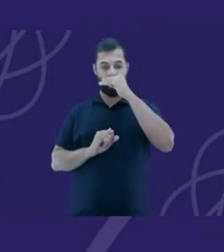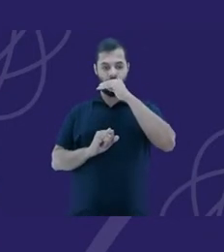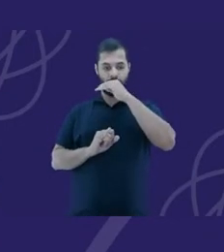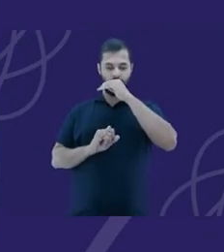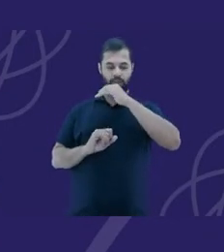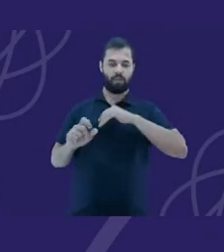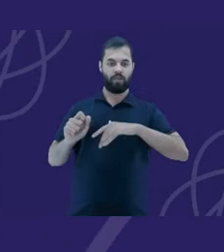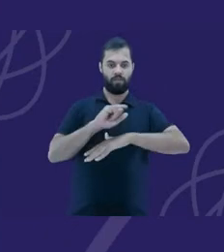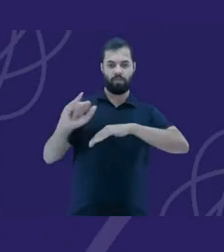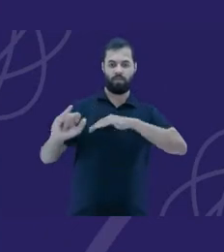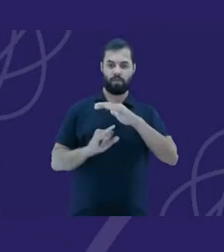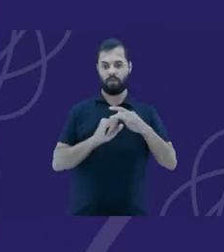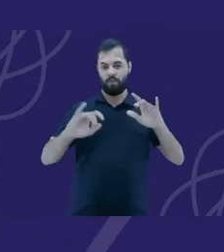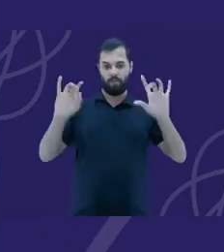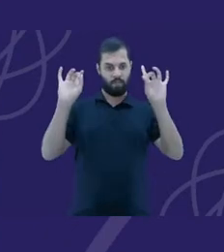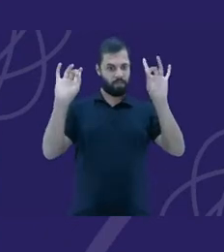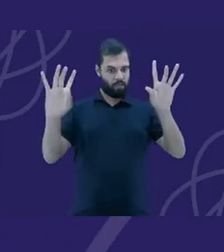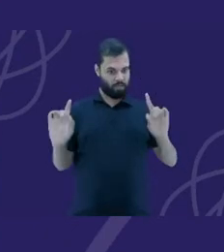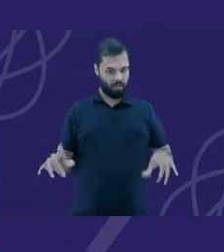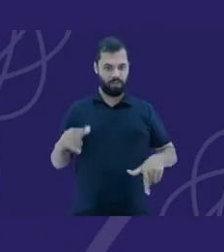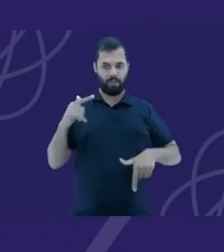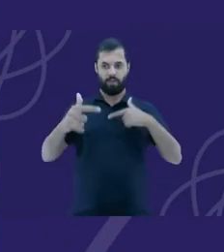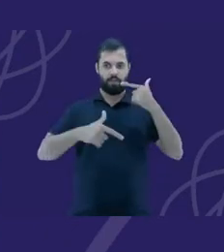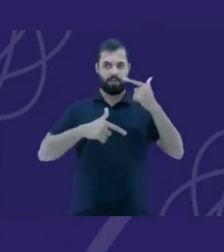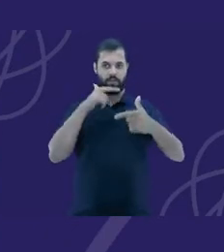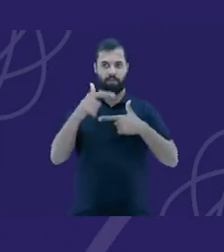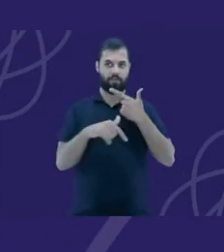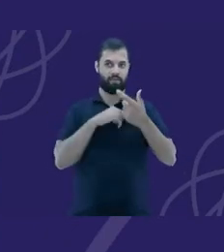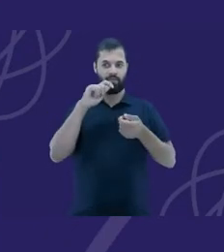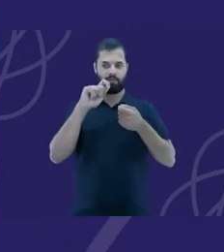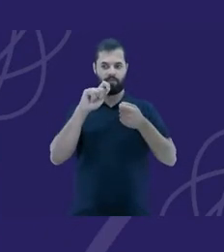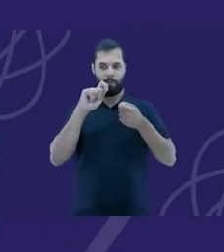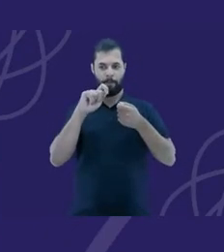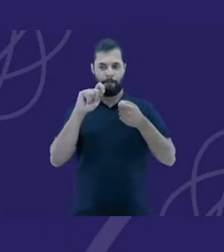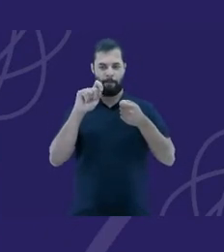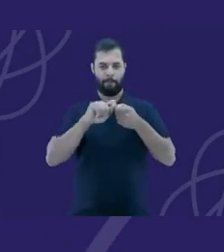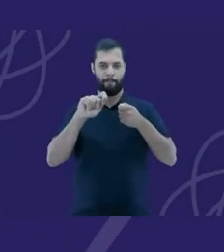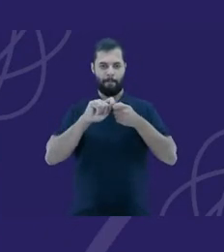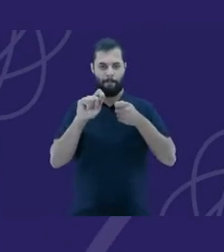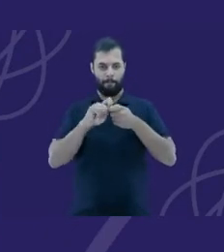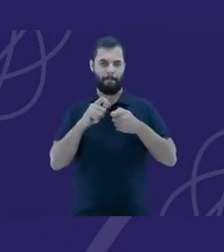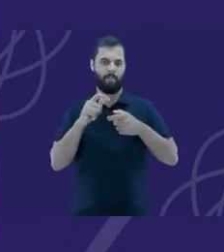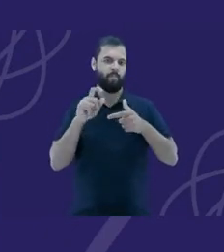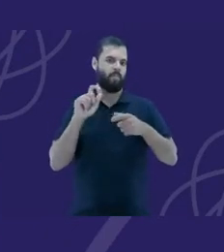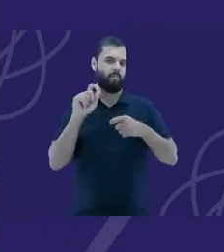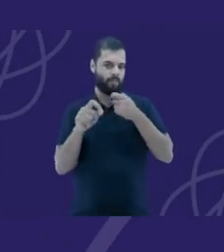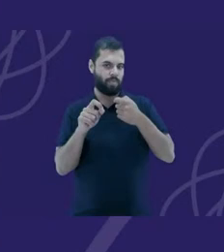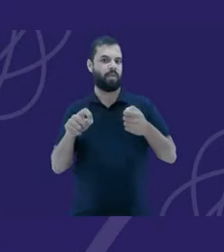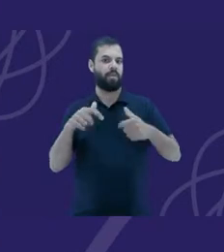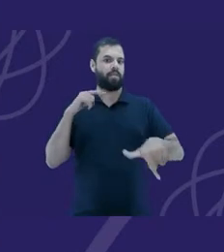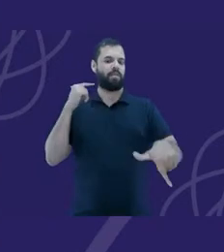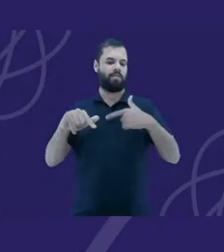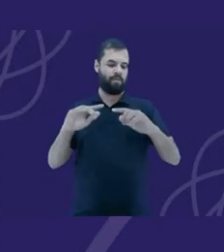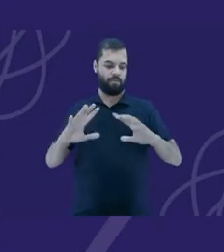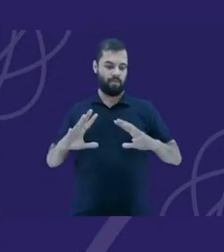realmente, sem ela, a gente não tinha, né, esse progresso todo com